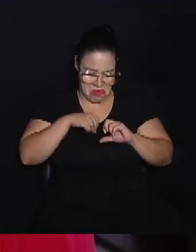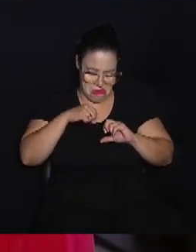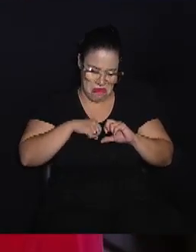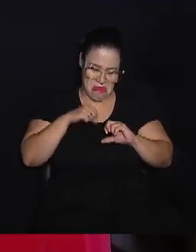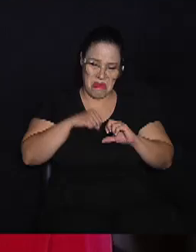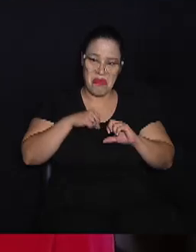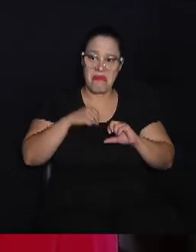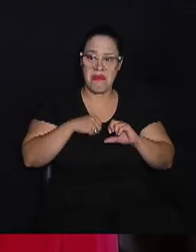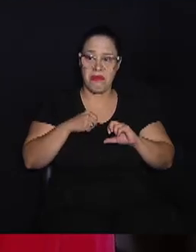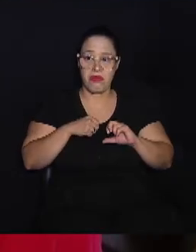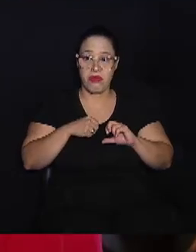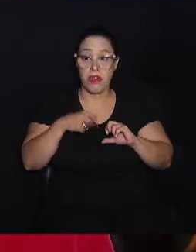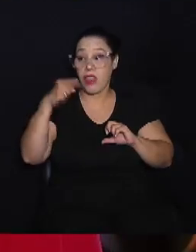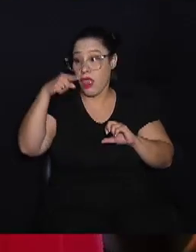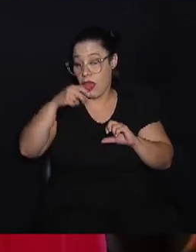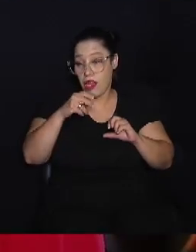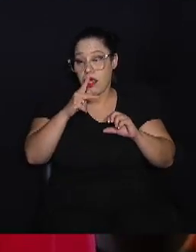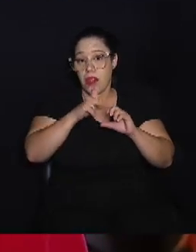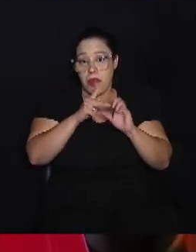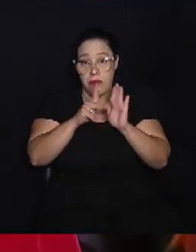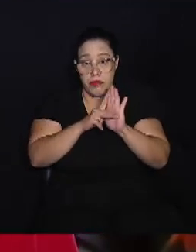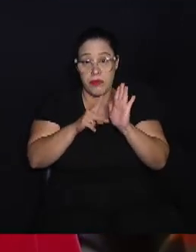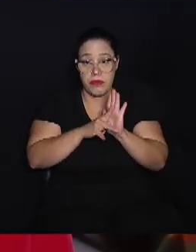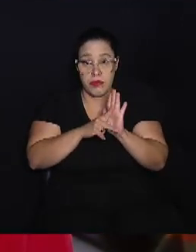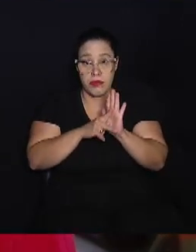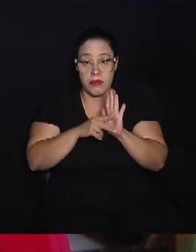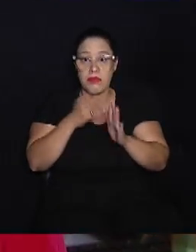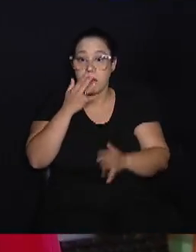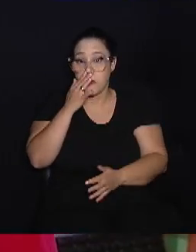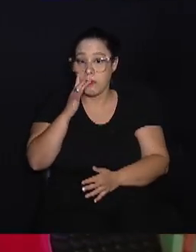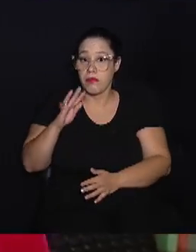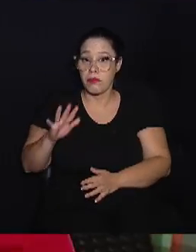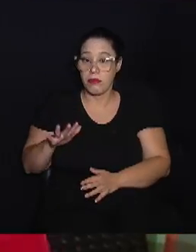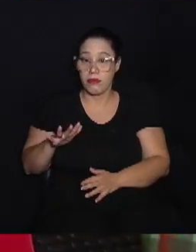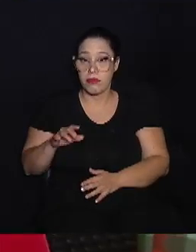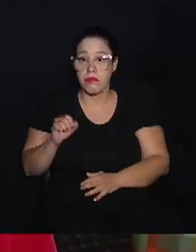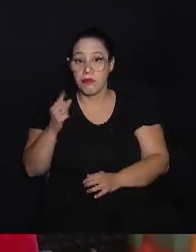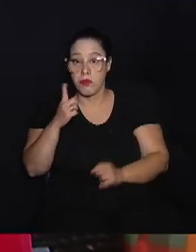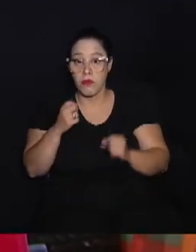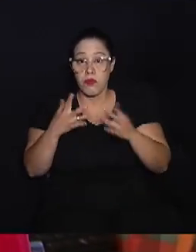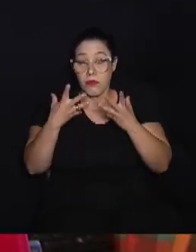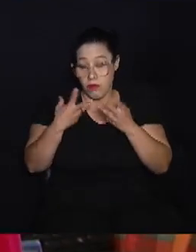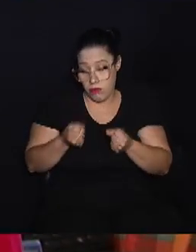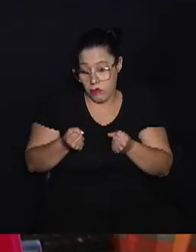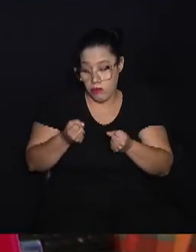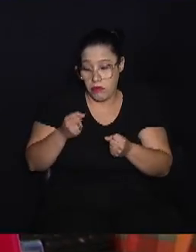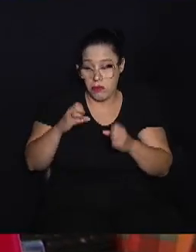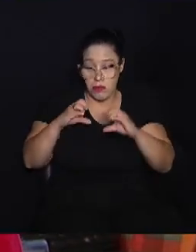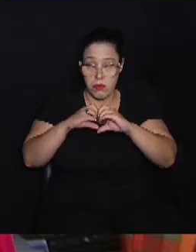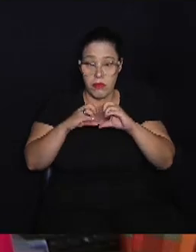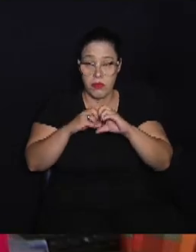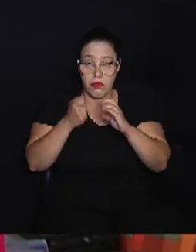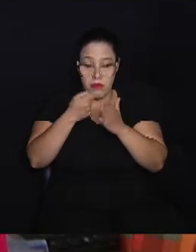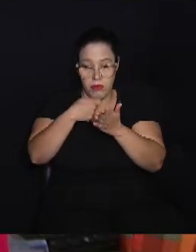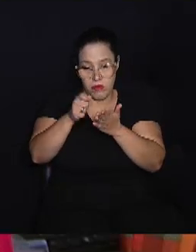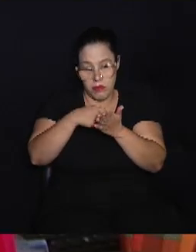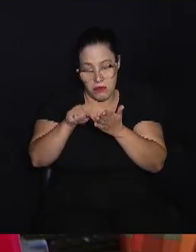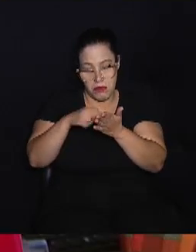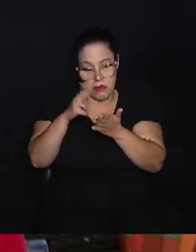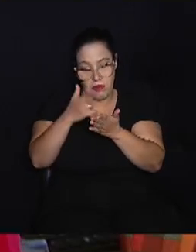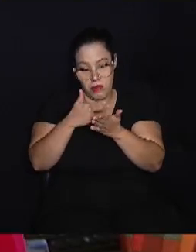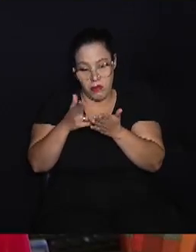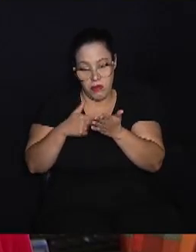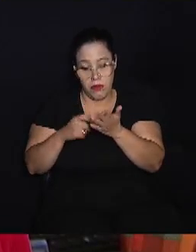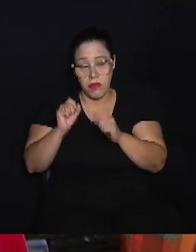coração. E nesse projeto a gente vai fazer com as crianças, então cada um vai receber um coração e vai escrever ou desenhar nesse